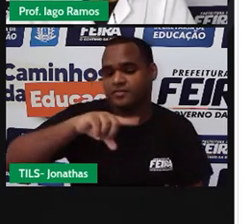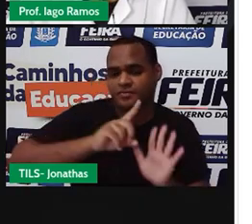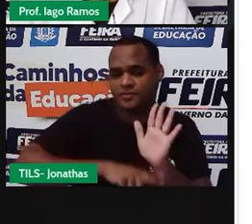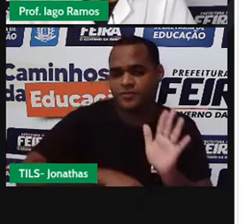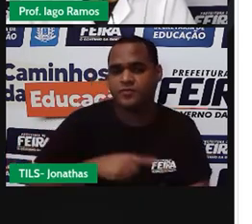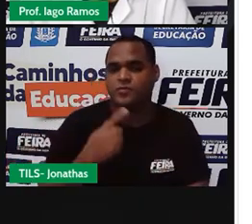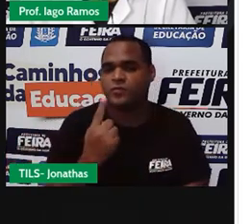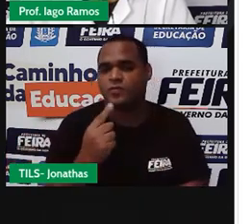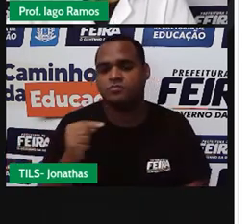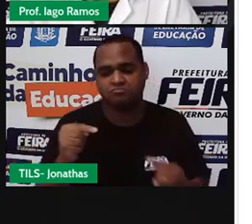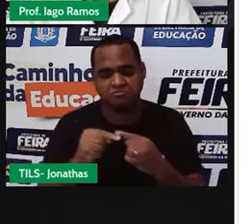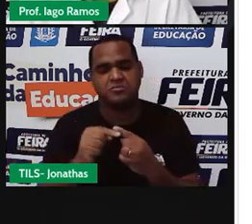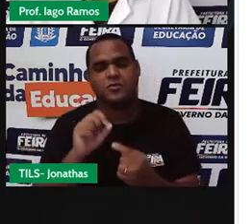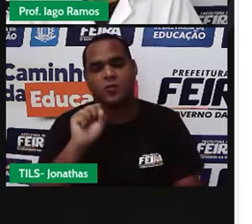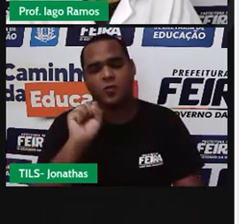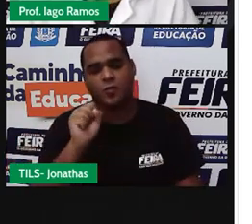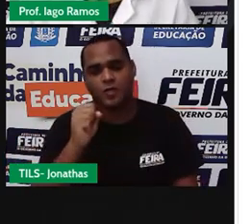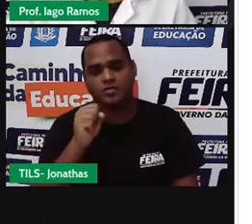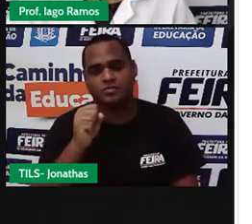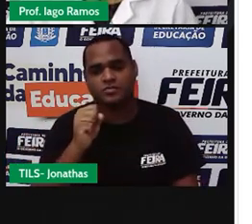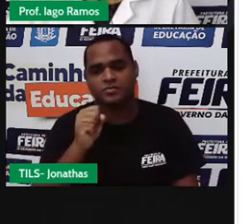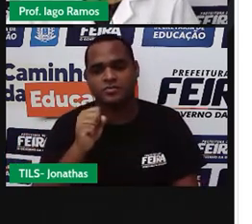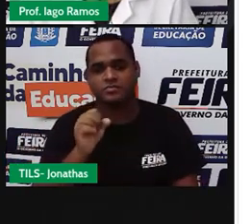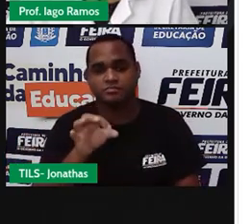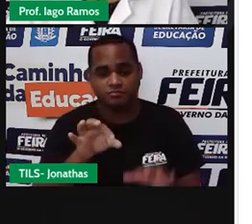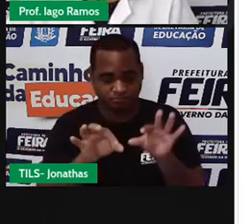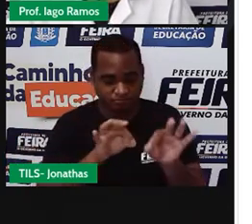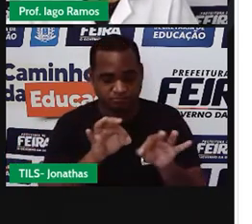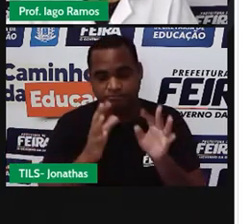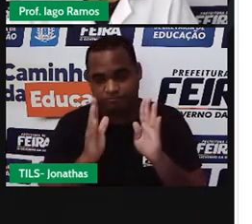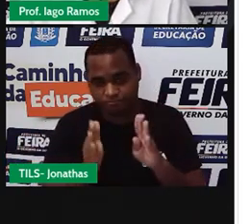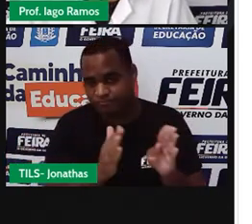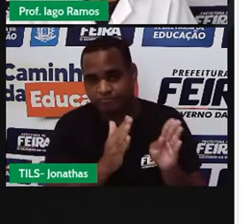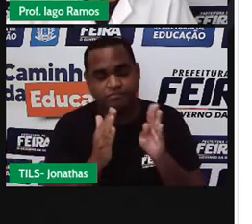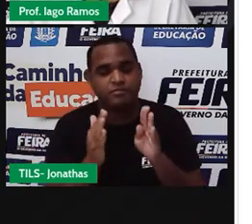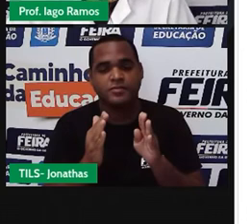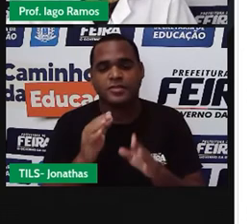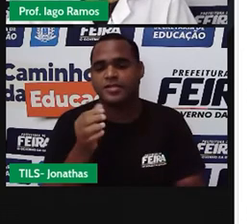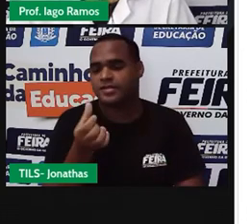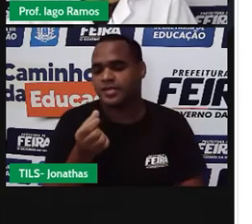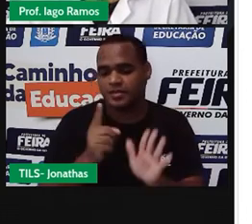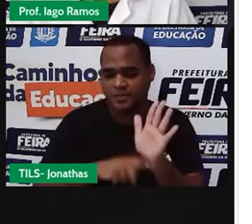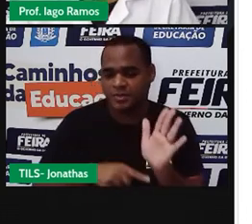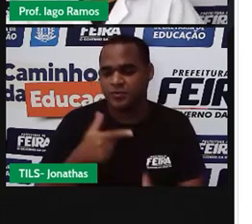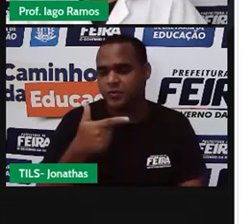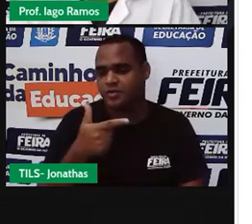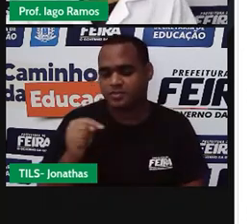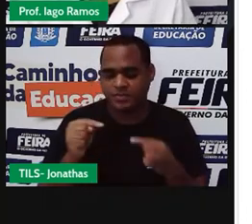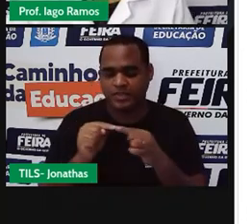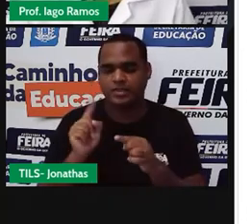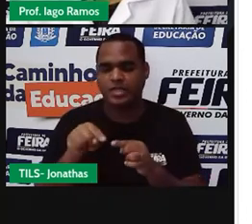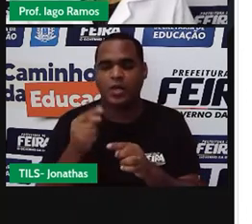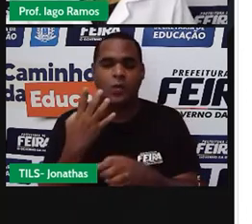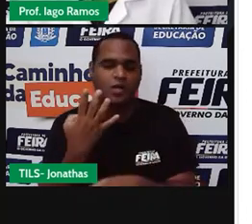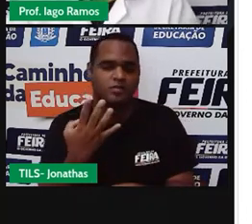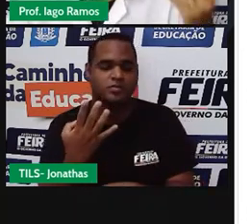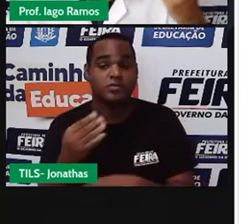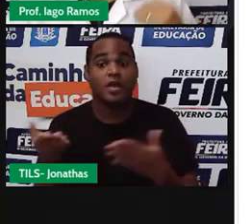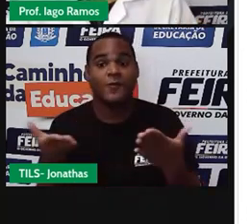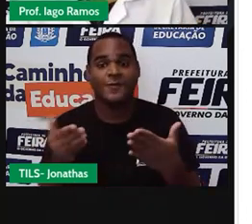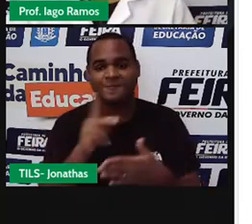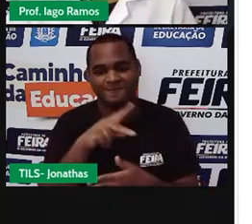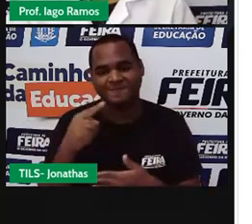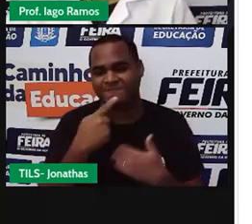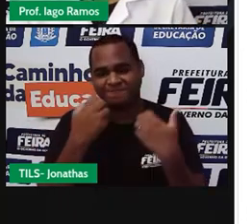= 8 já foi resolvido essas parênteses 6 - 2 = 4 e agora professor